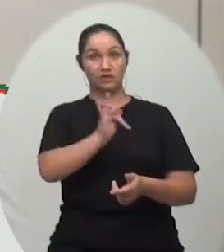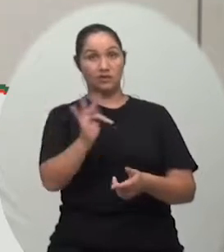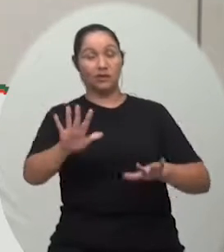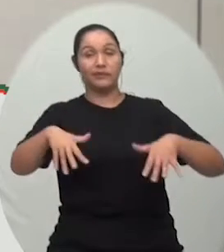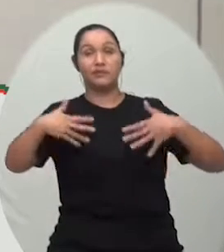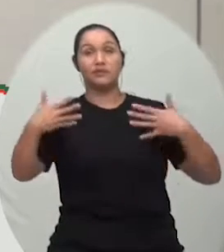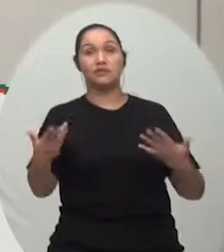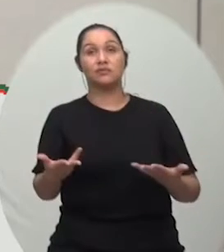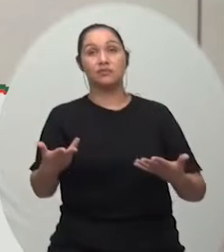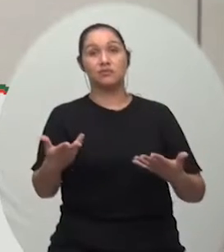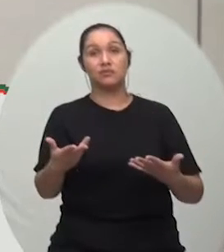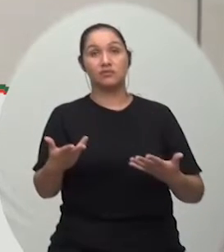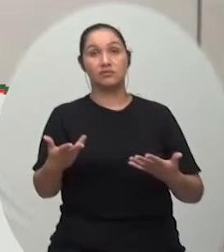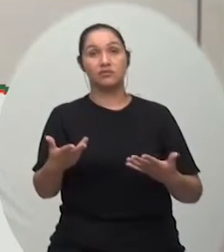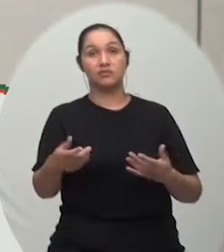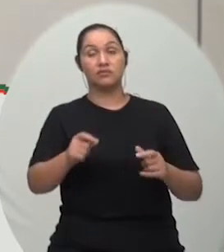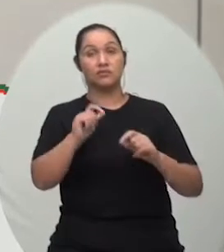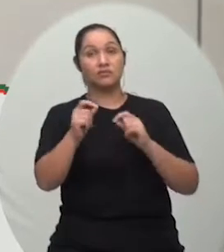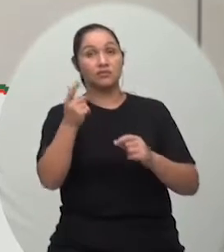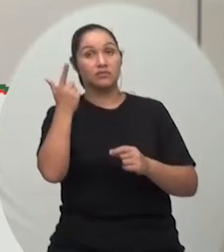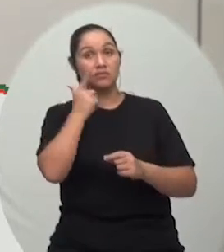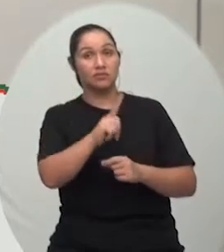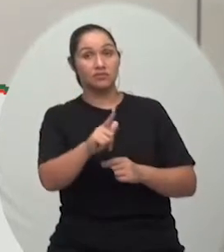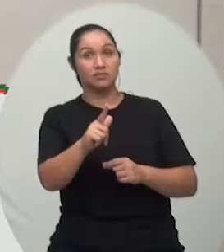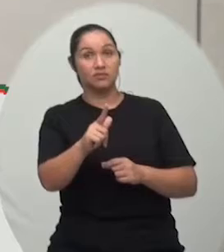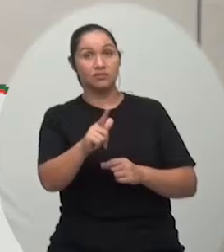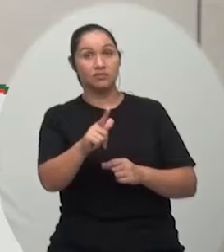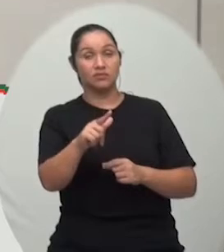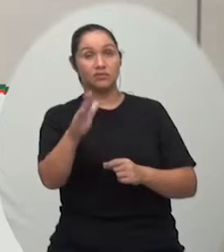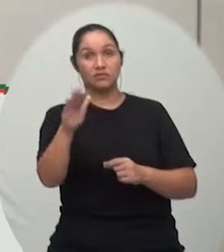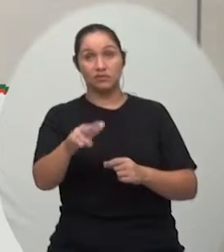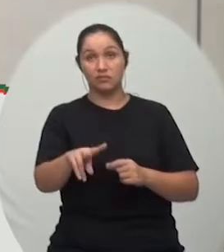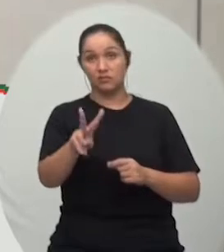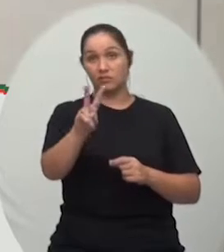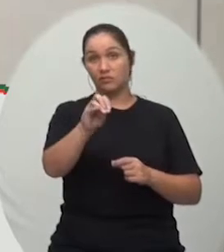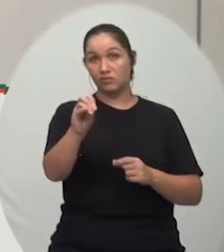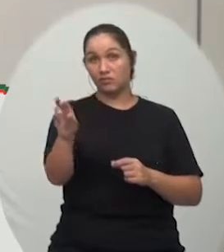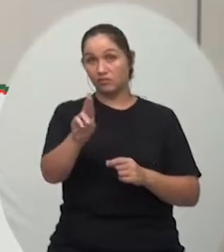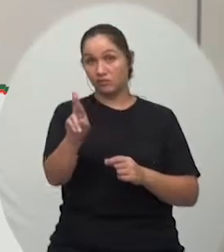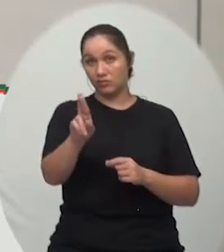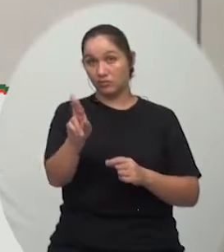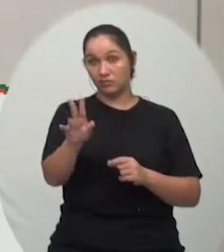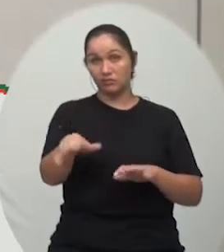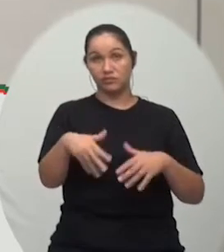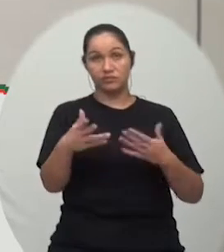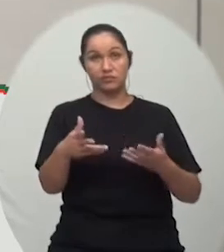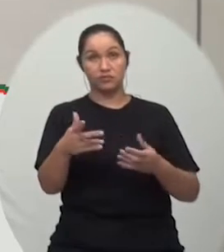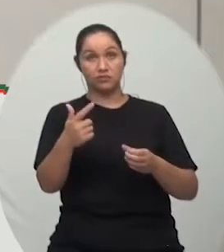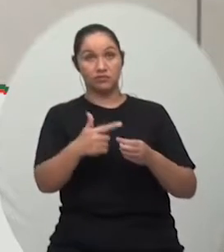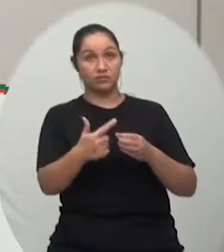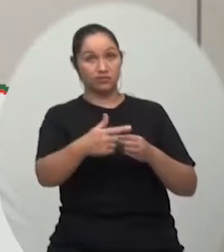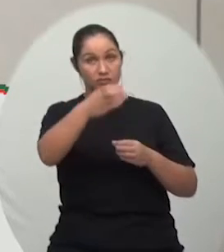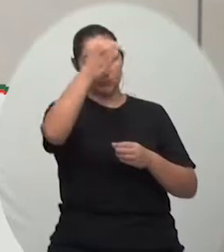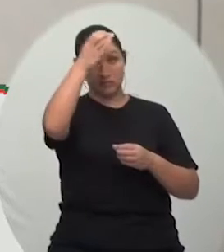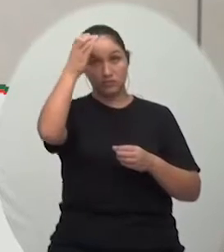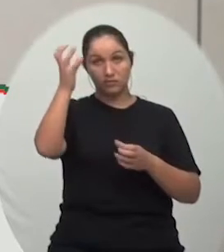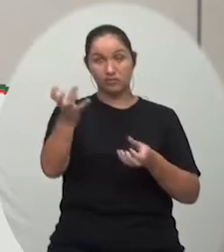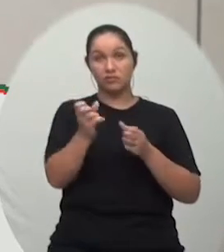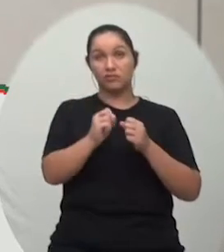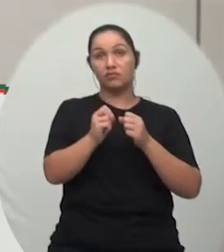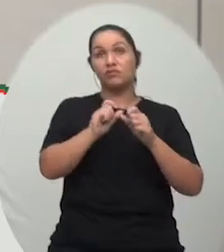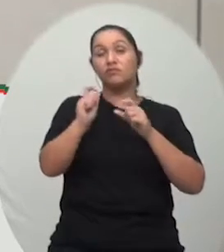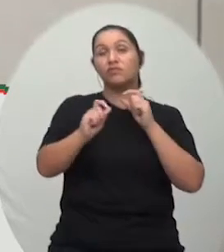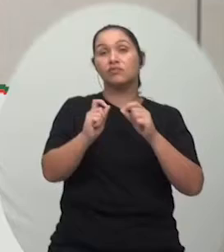é menor do que R$ 200,00, é menos do que R$ 200,00, certo? Então, o município está fazendo é justamente para